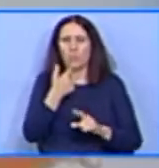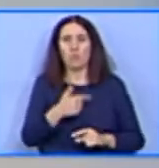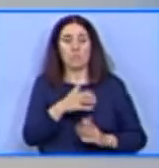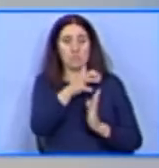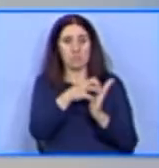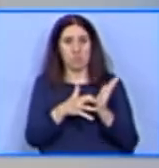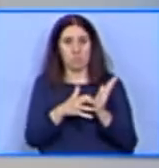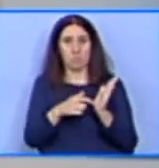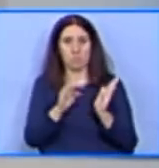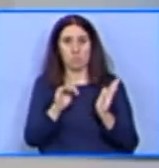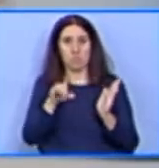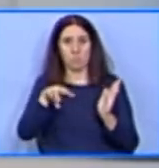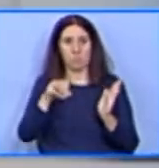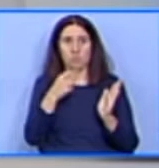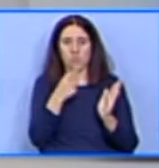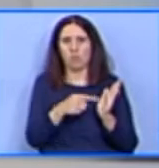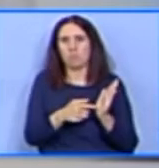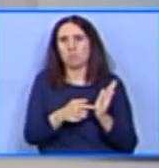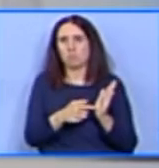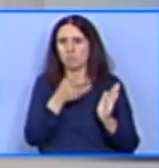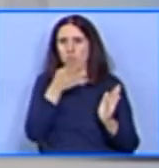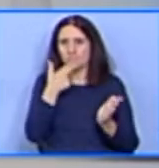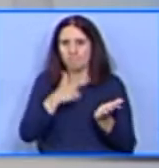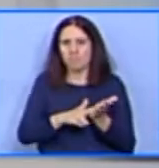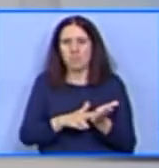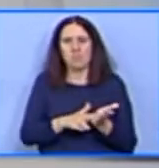Salmos, eu confesso, e acho que também não devemos ser